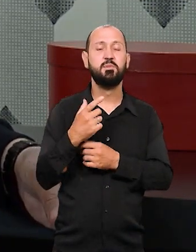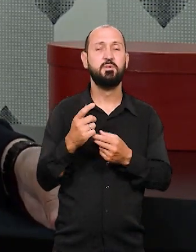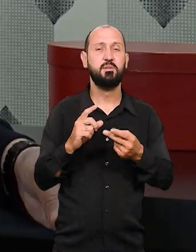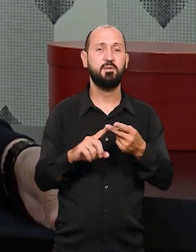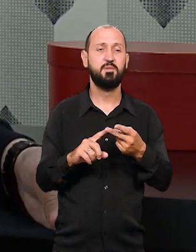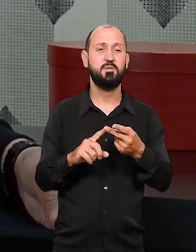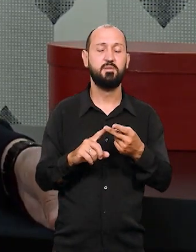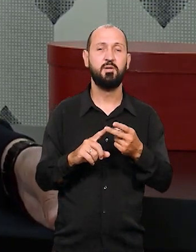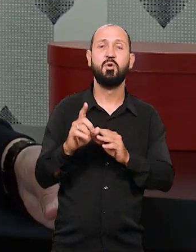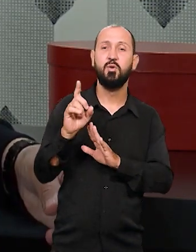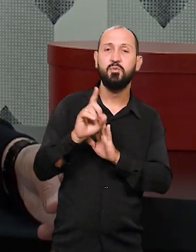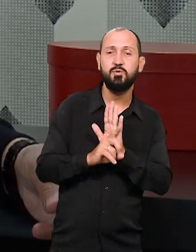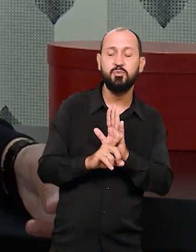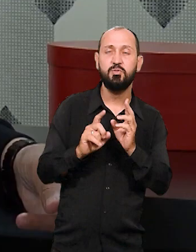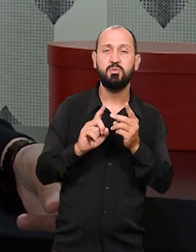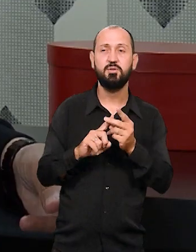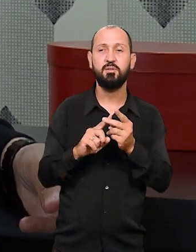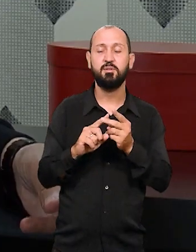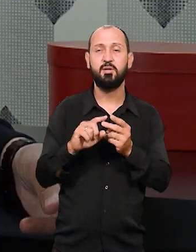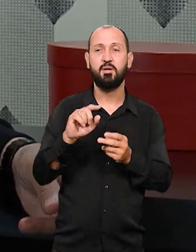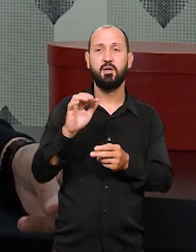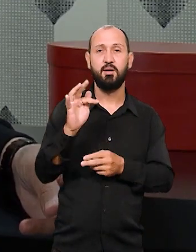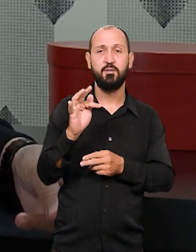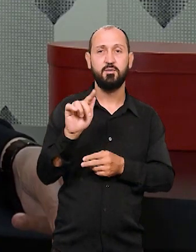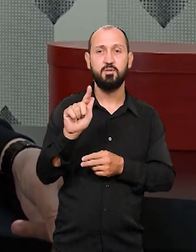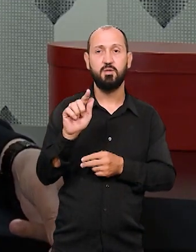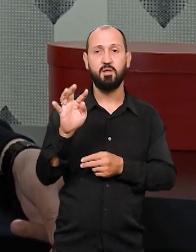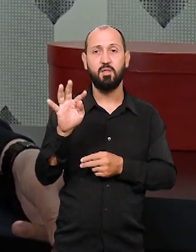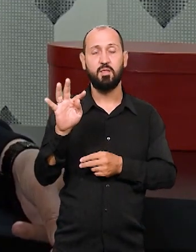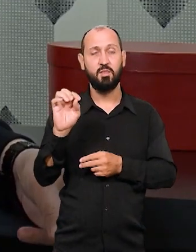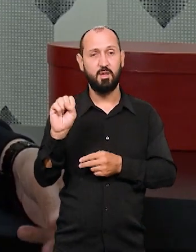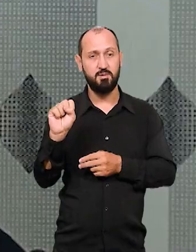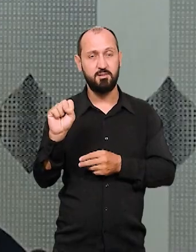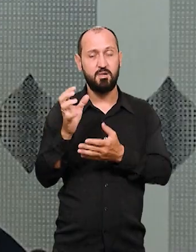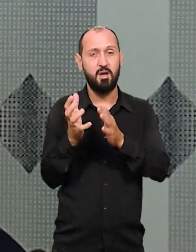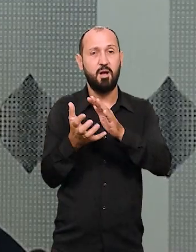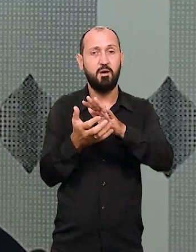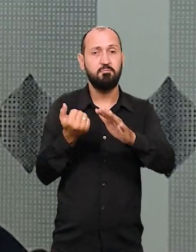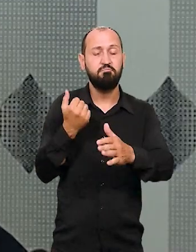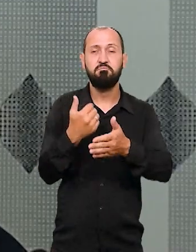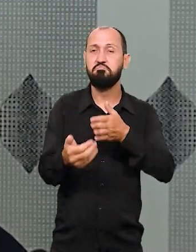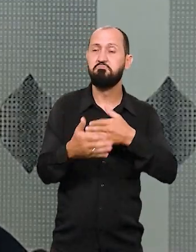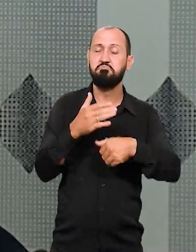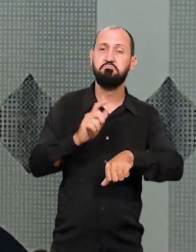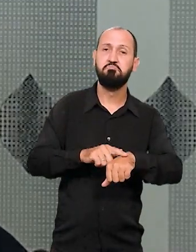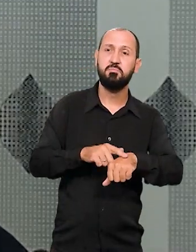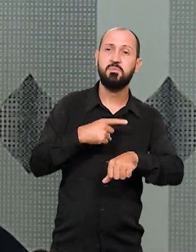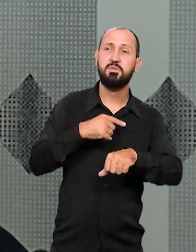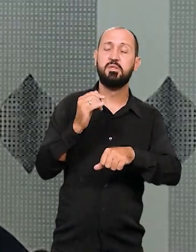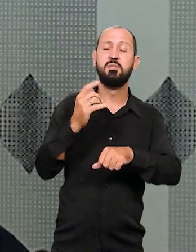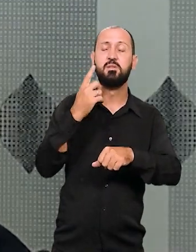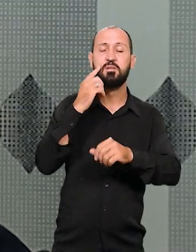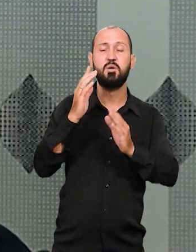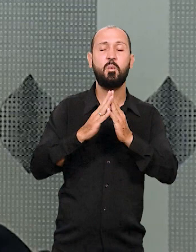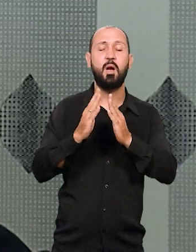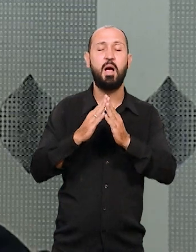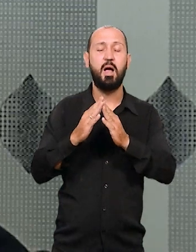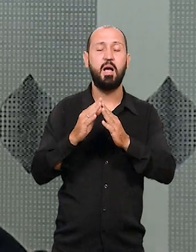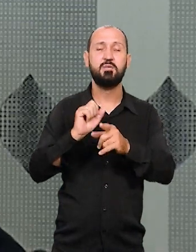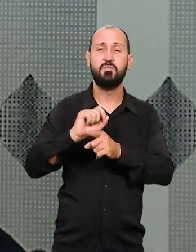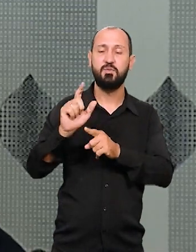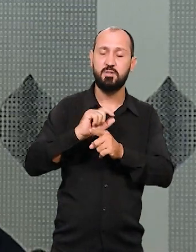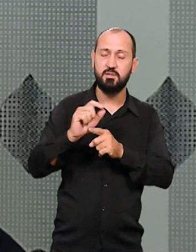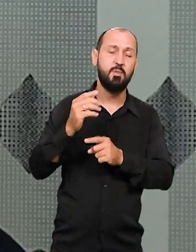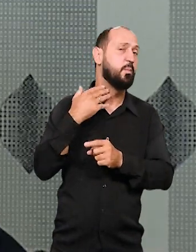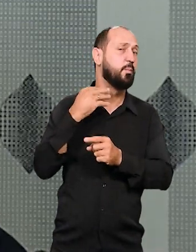aposentadoria por invalidez, direito a sacar FGTS a qualquer tempo. Se você tem um imóvel financiado